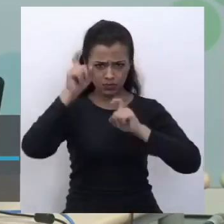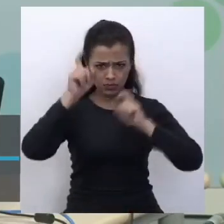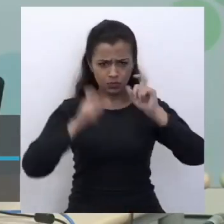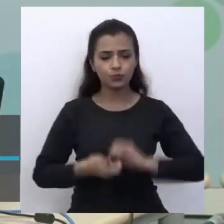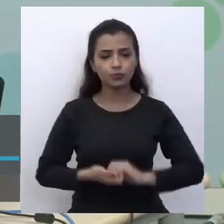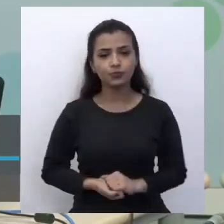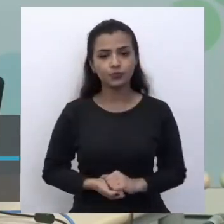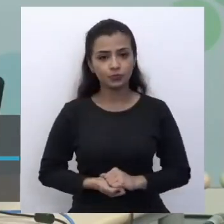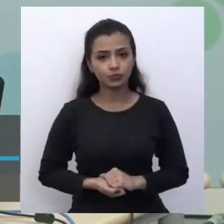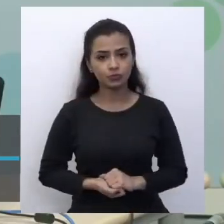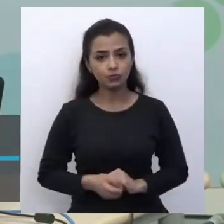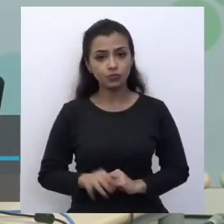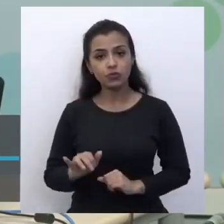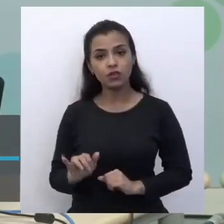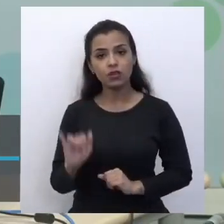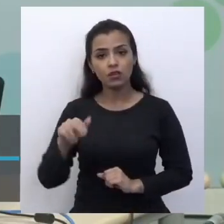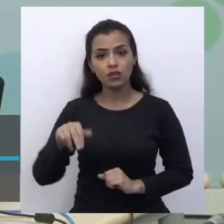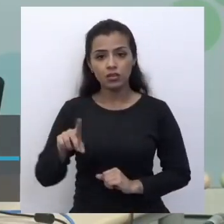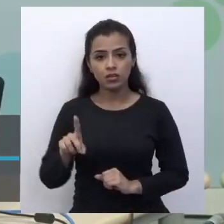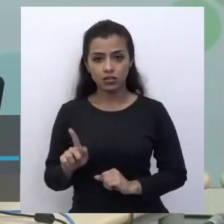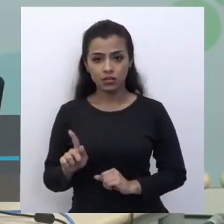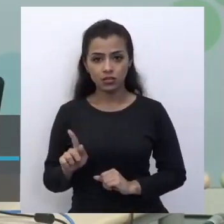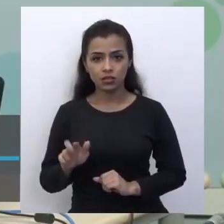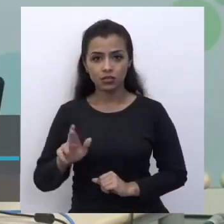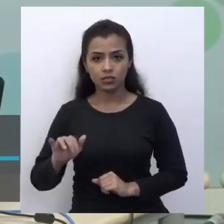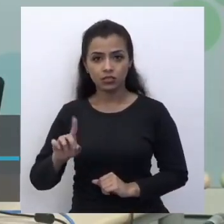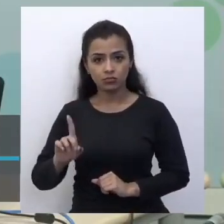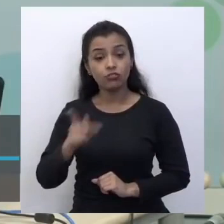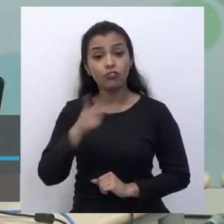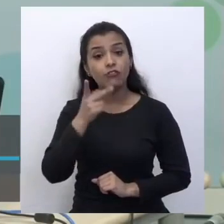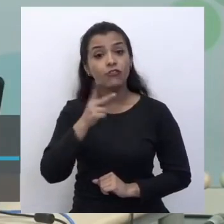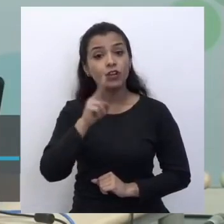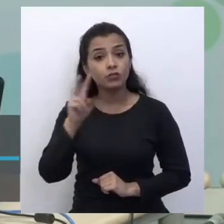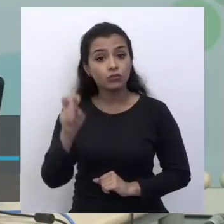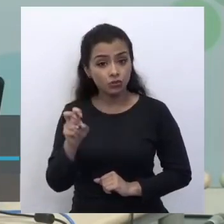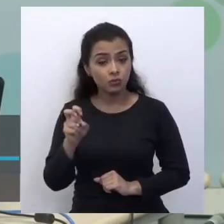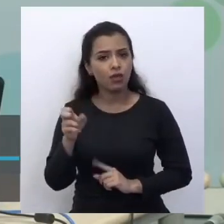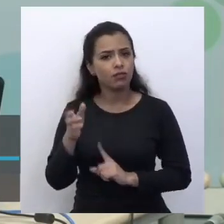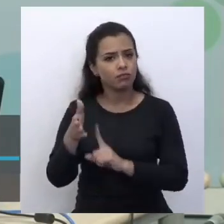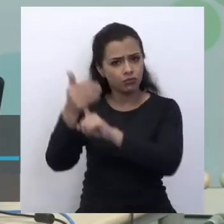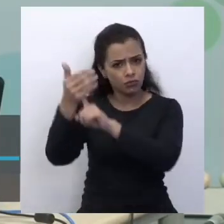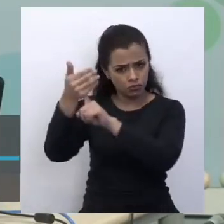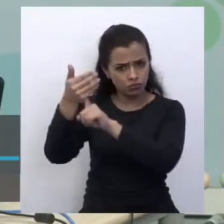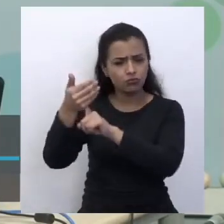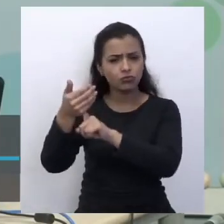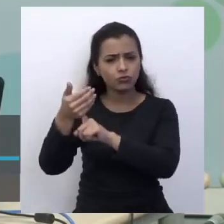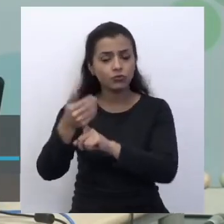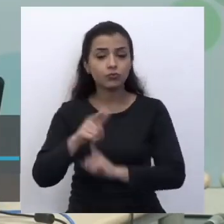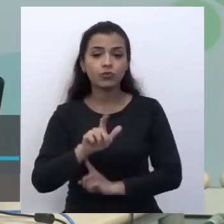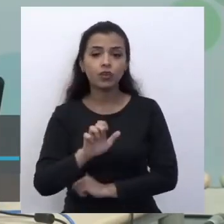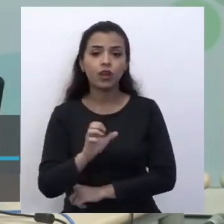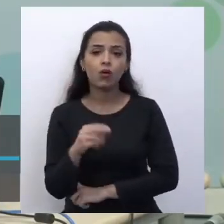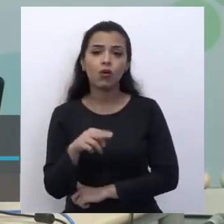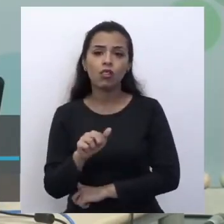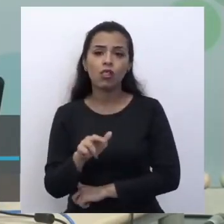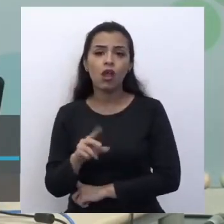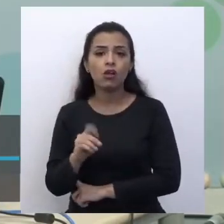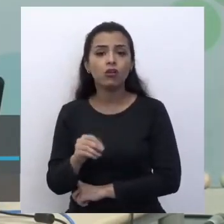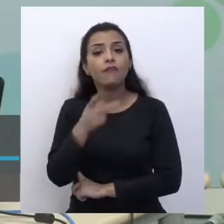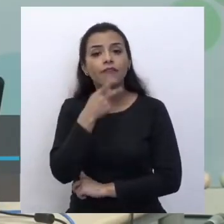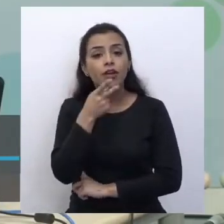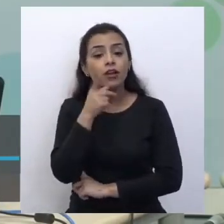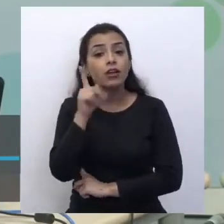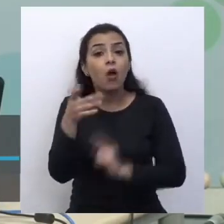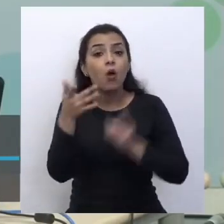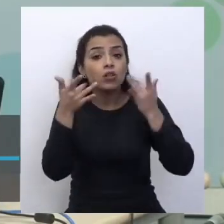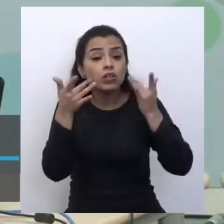A Ingrid cita a comédia atual, efeitos de luz e sonoros feitos a partir da tecnologia. E o Leonardo cita que é um teatro